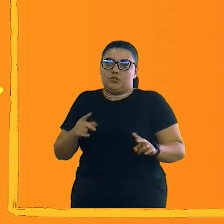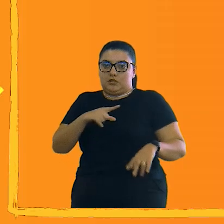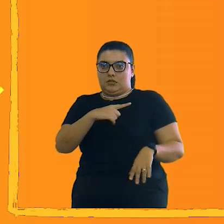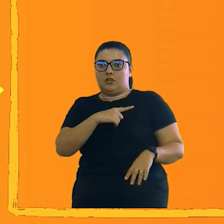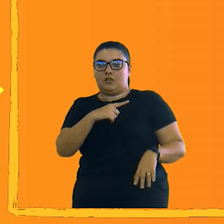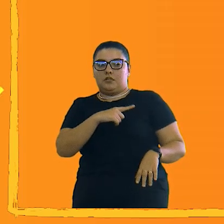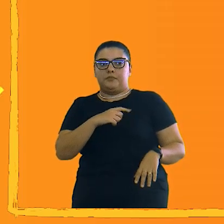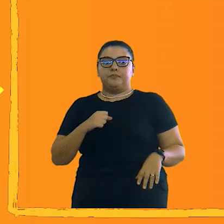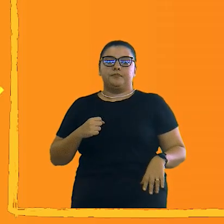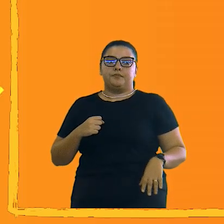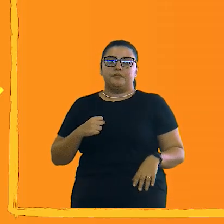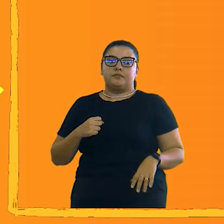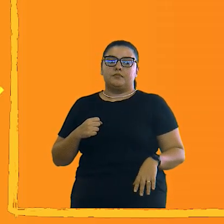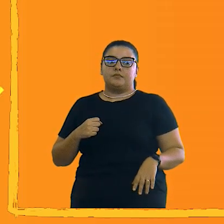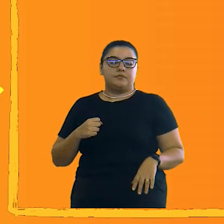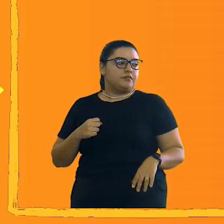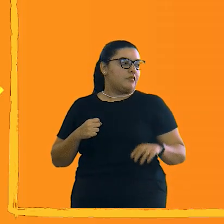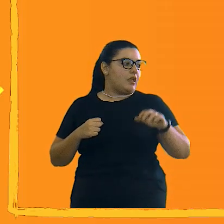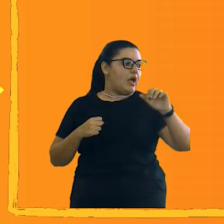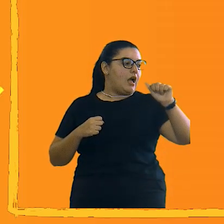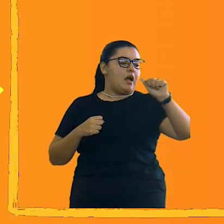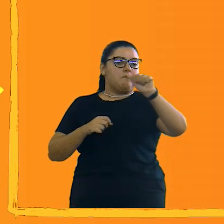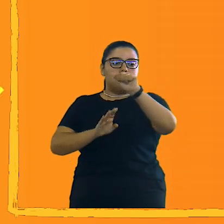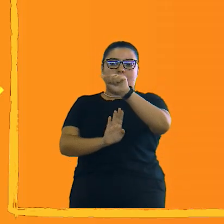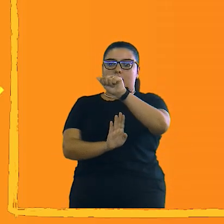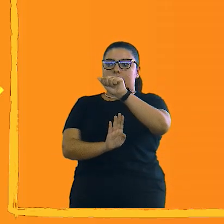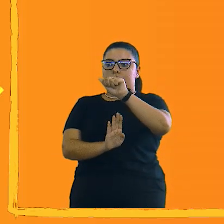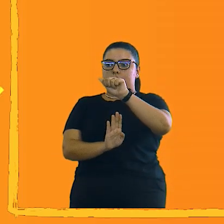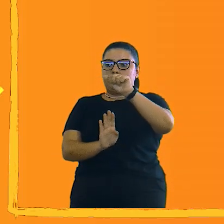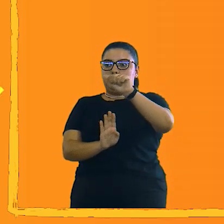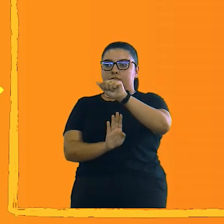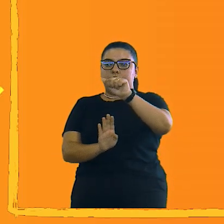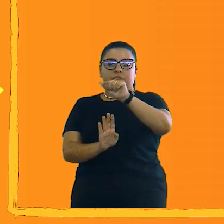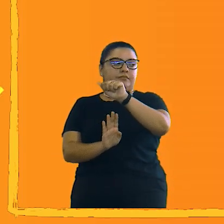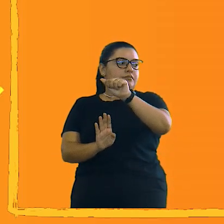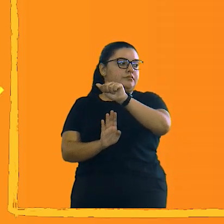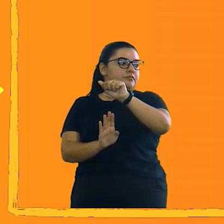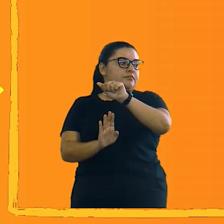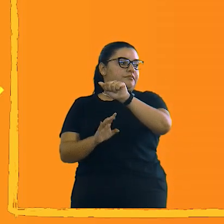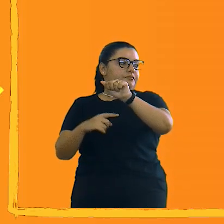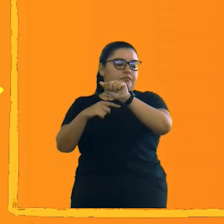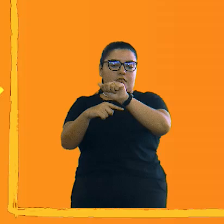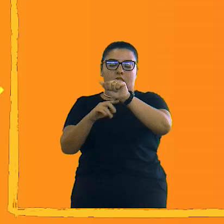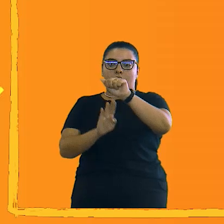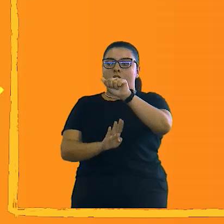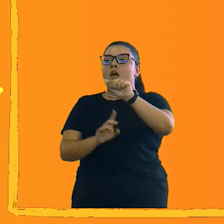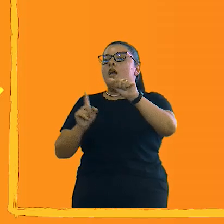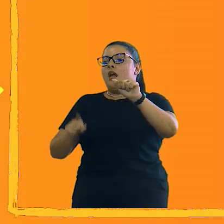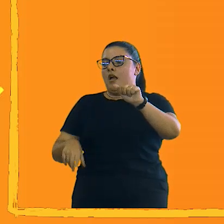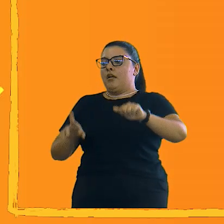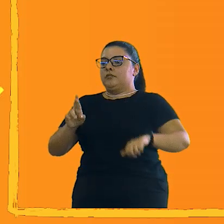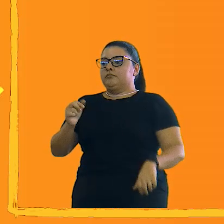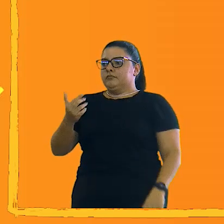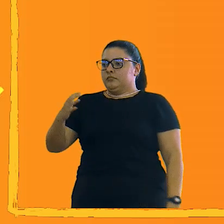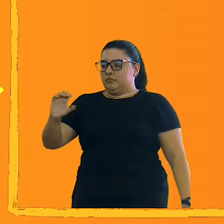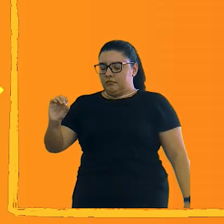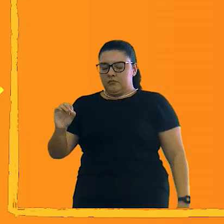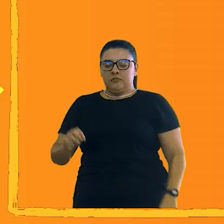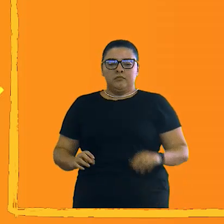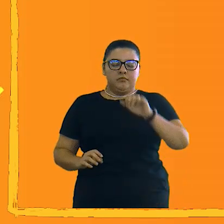tá as sobre B pessoal aqui eu tenho uma razão razão a